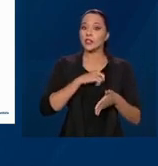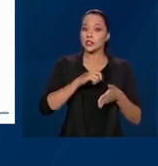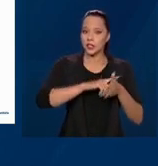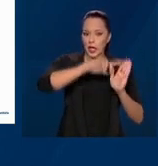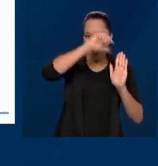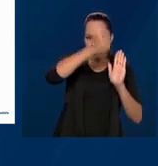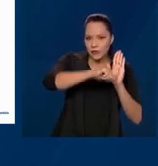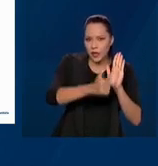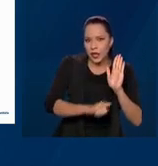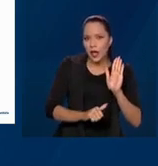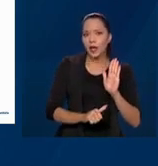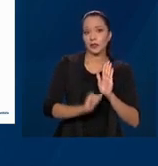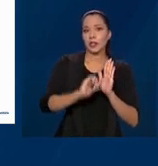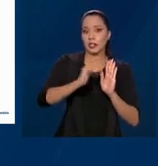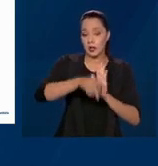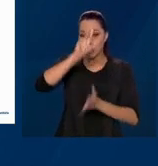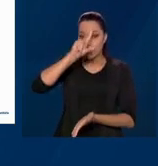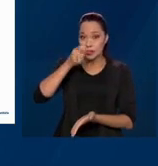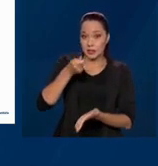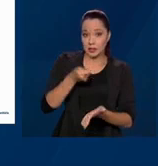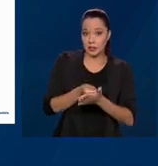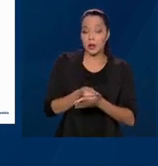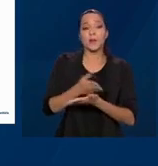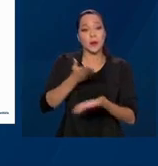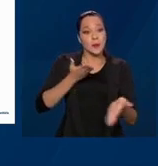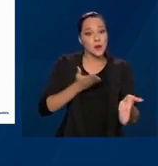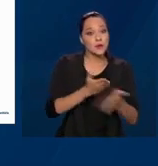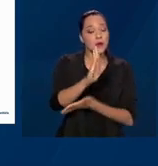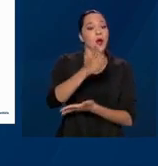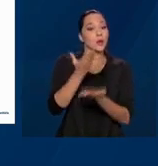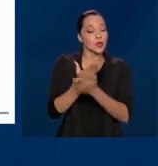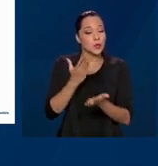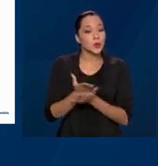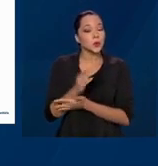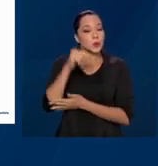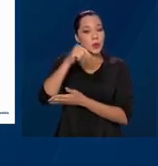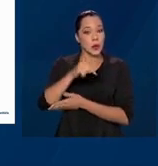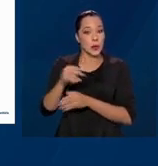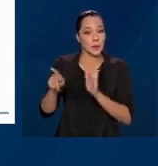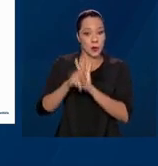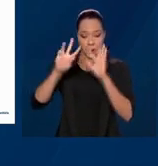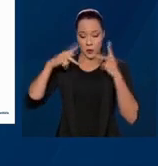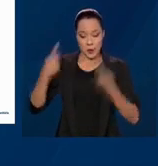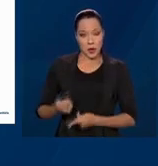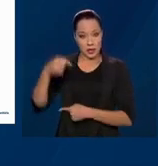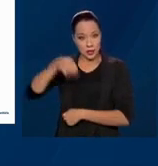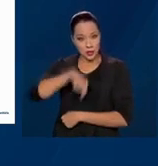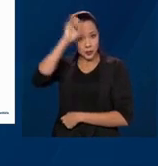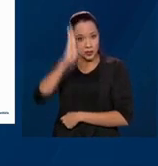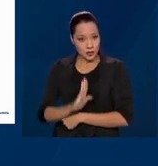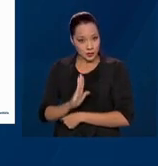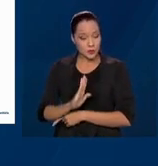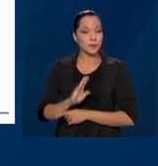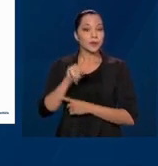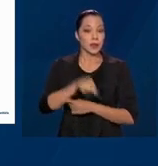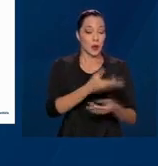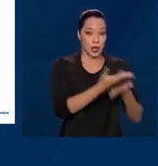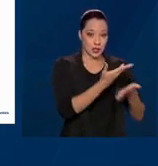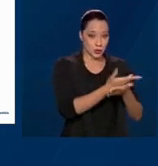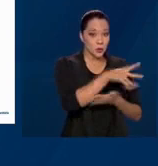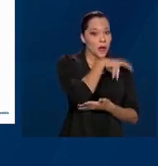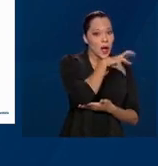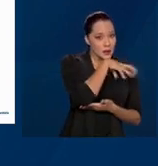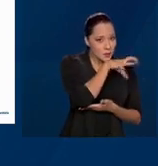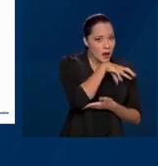dados para tomar a decisão de aprovar o estudo clínico aqui no Brasil. Então, esses estudos não clínicos